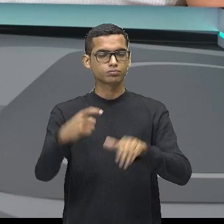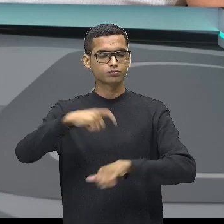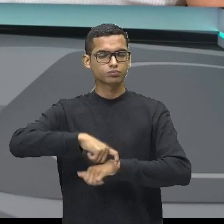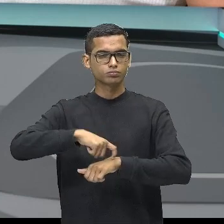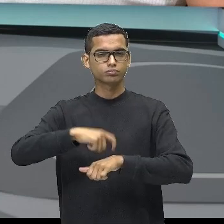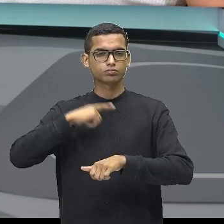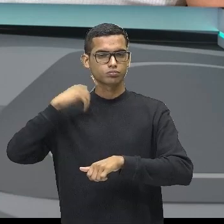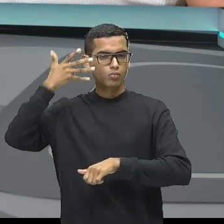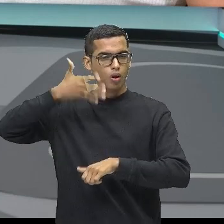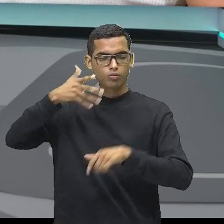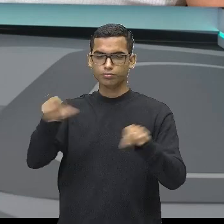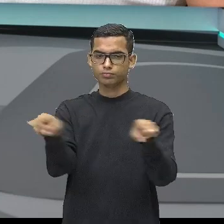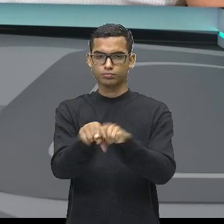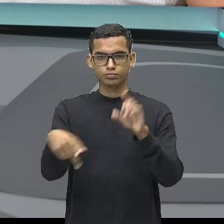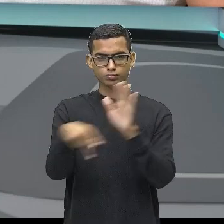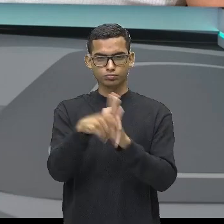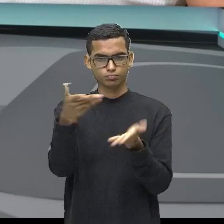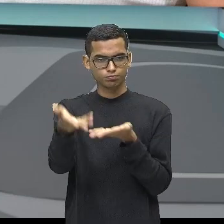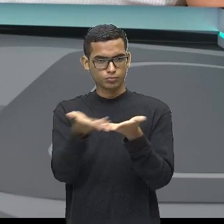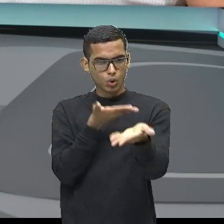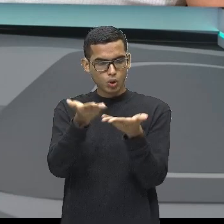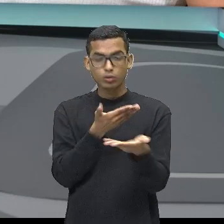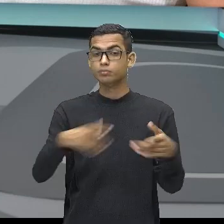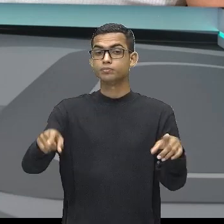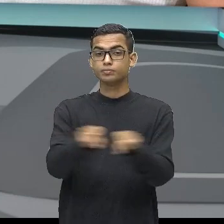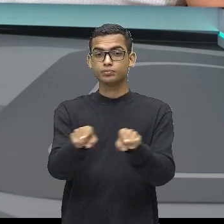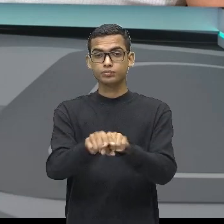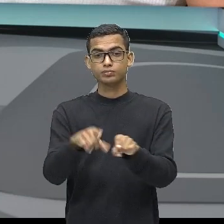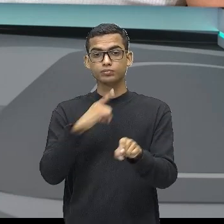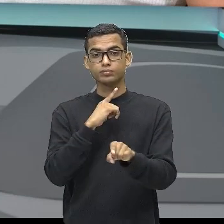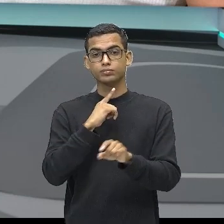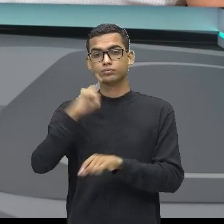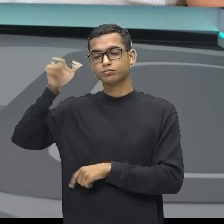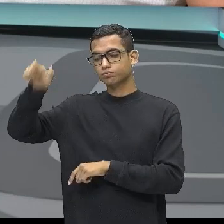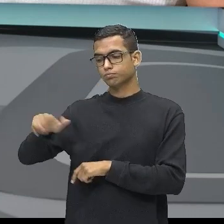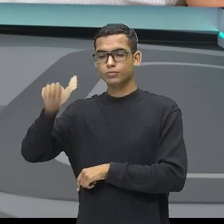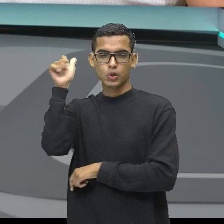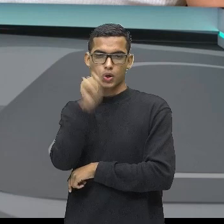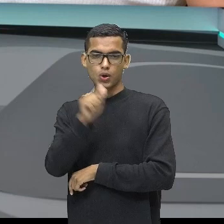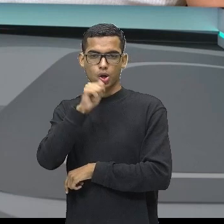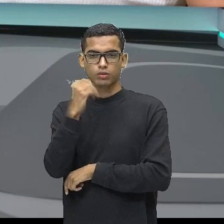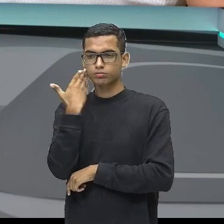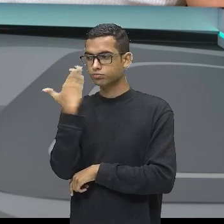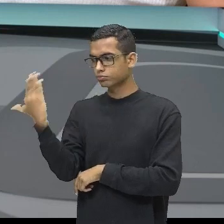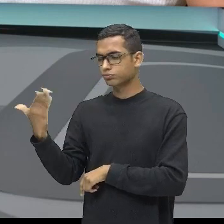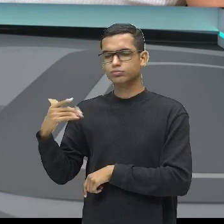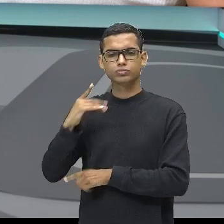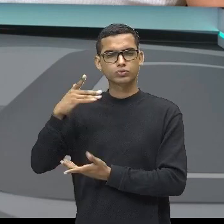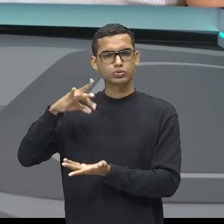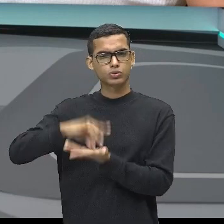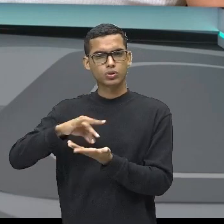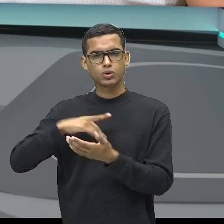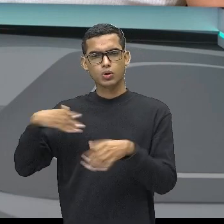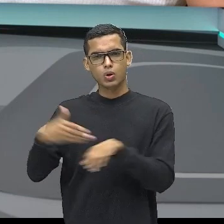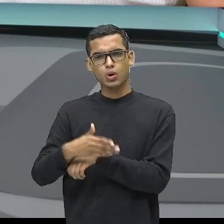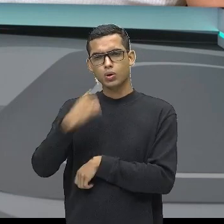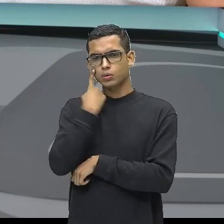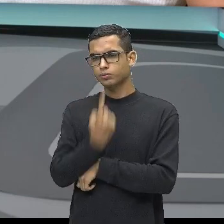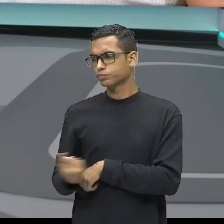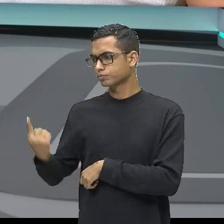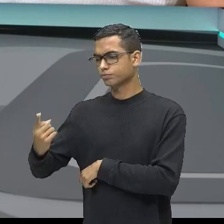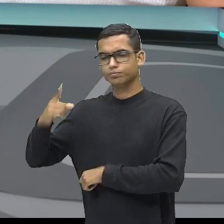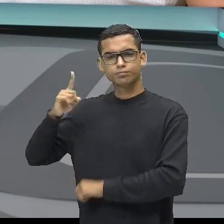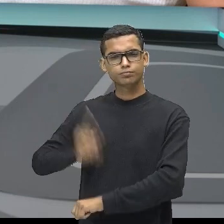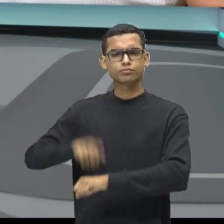houve um turno de fala também da nossa debatedora, que participou, e percebe que o turno de fala, no momento em que